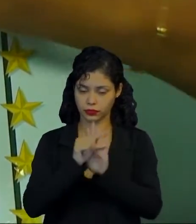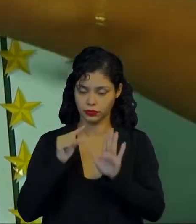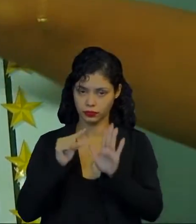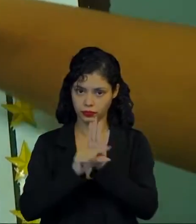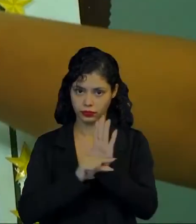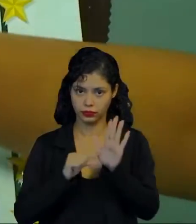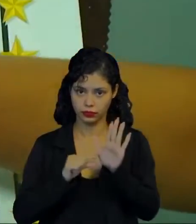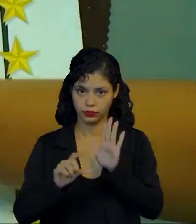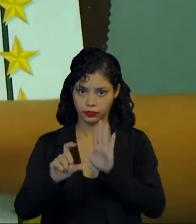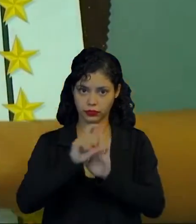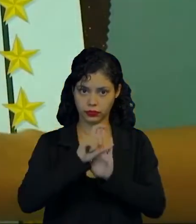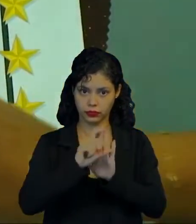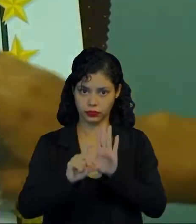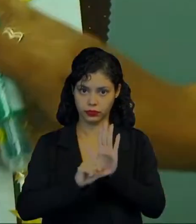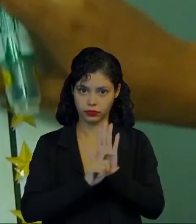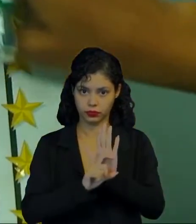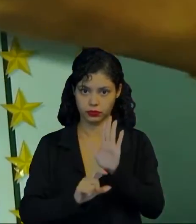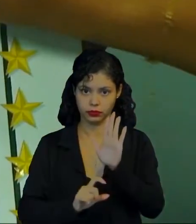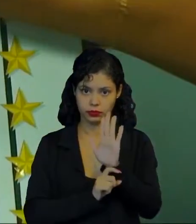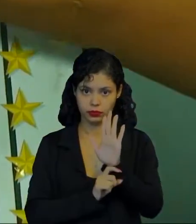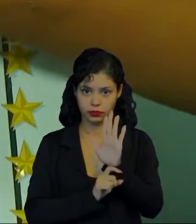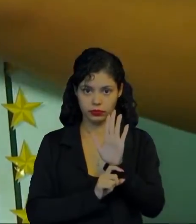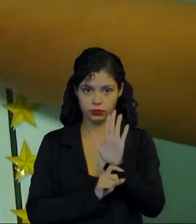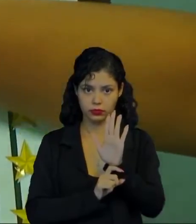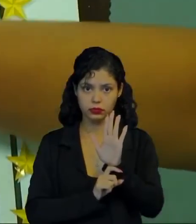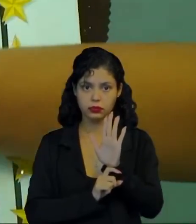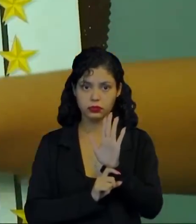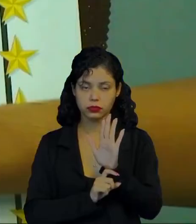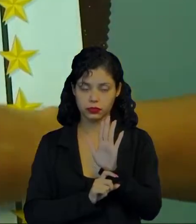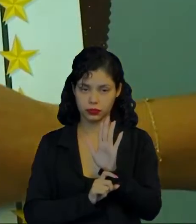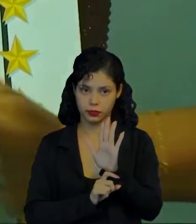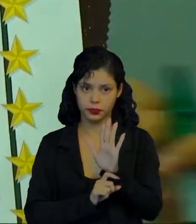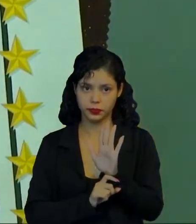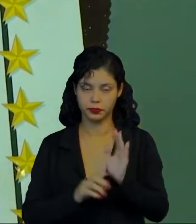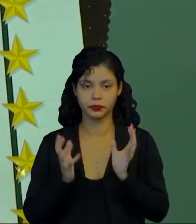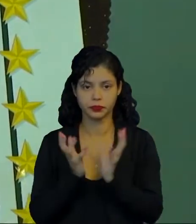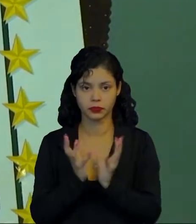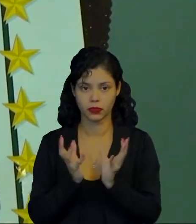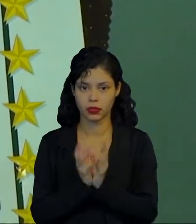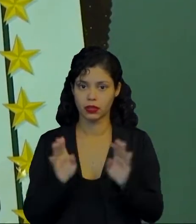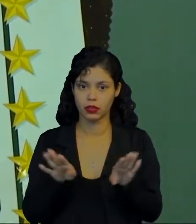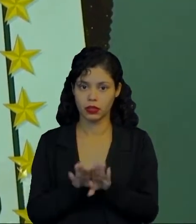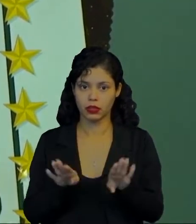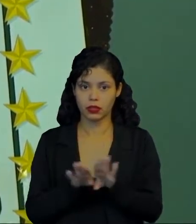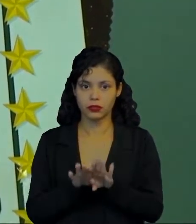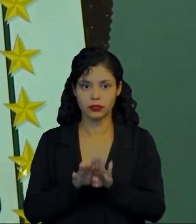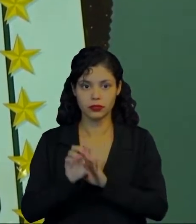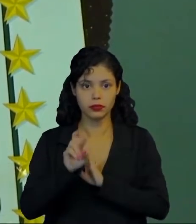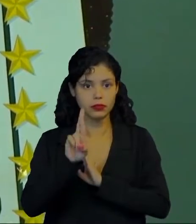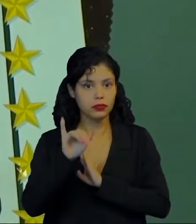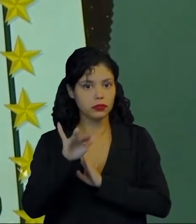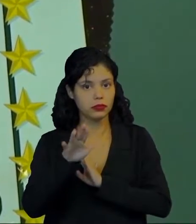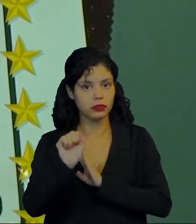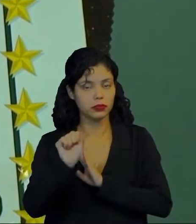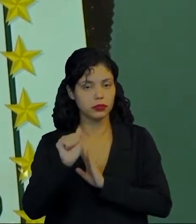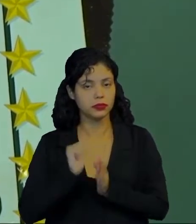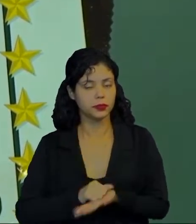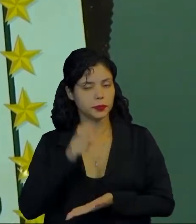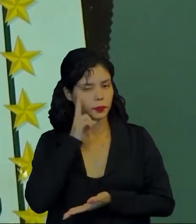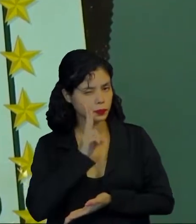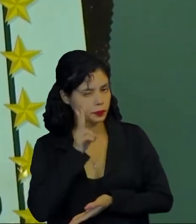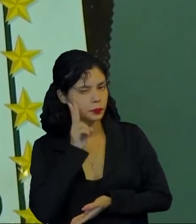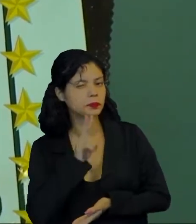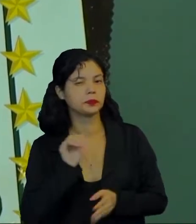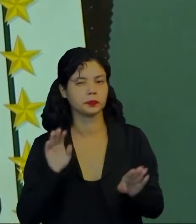versos, estrofes, que é um conjunto de versos, e também de rimas. Vocês lembram